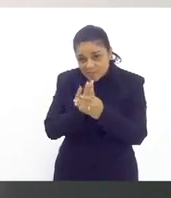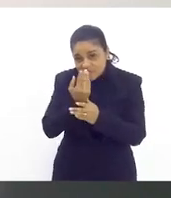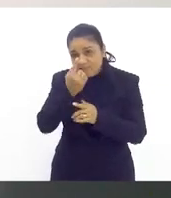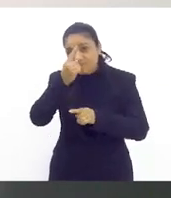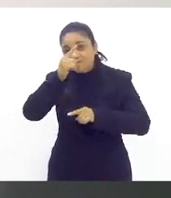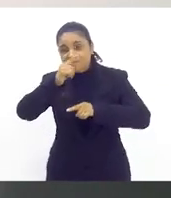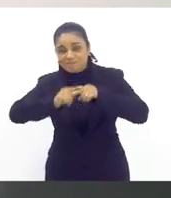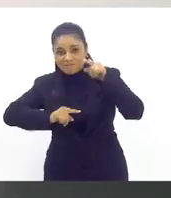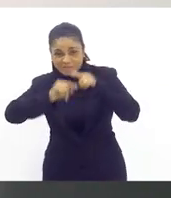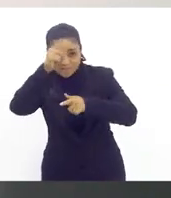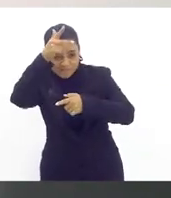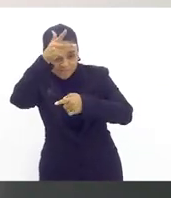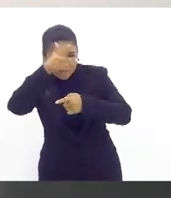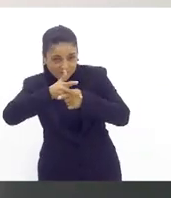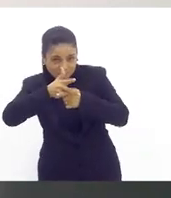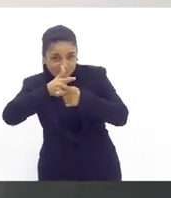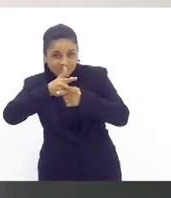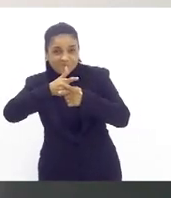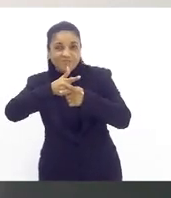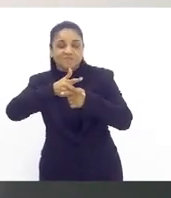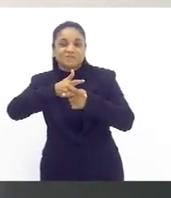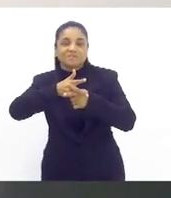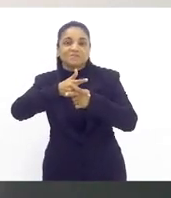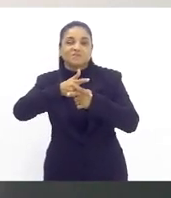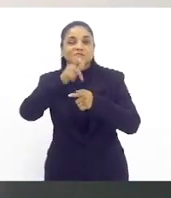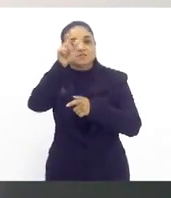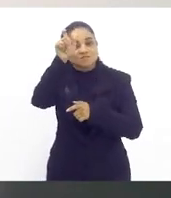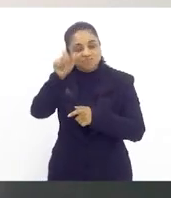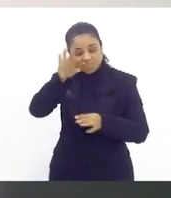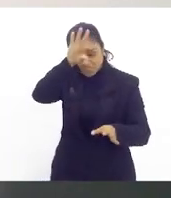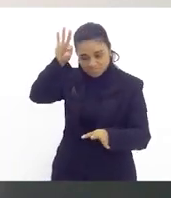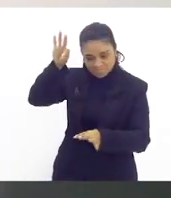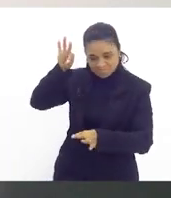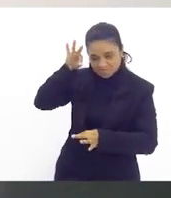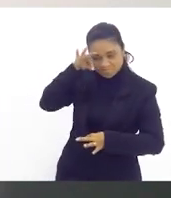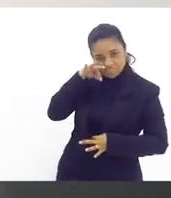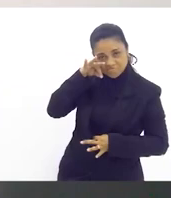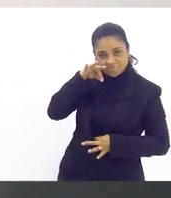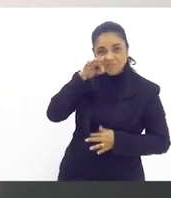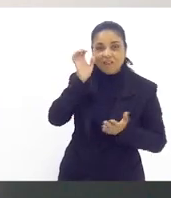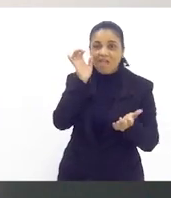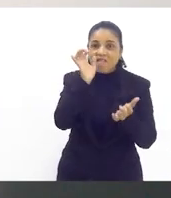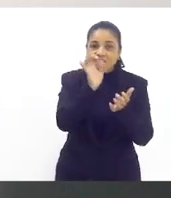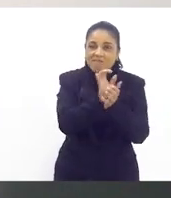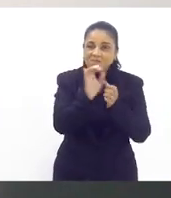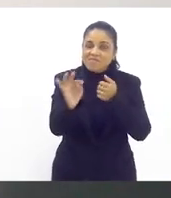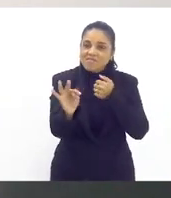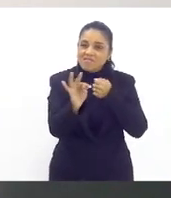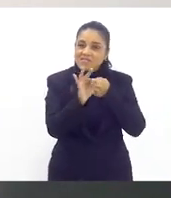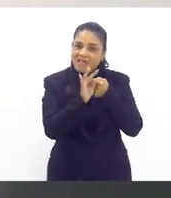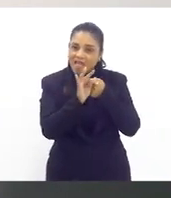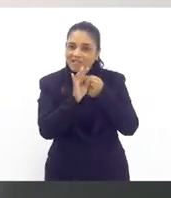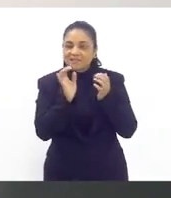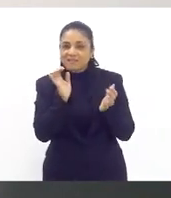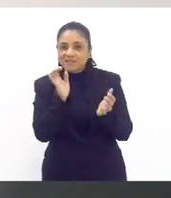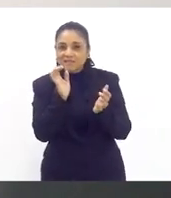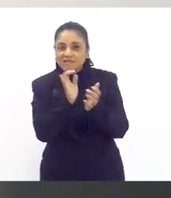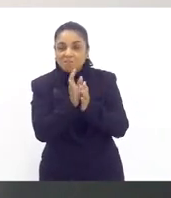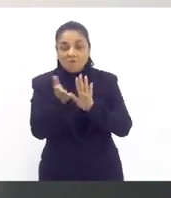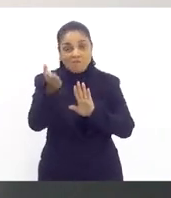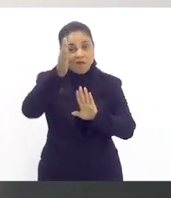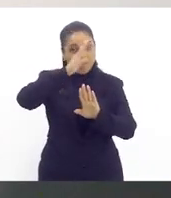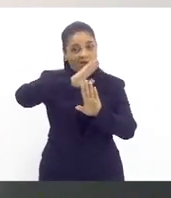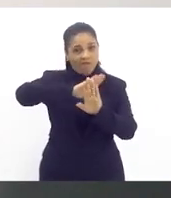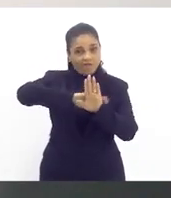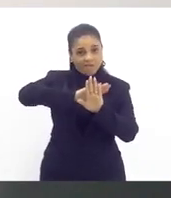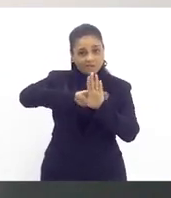nas figurantes nas equipes técnicas nas equipes de bastidores nas